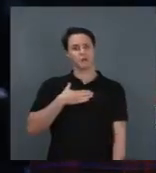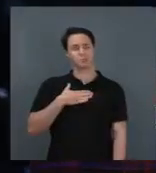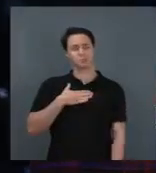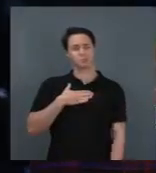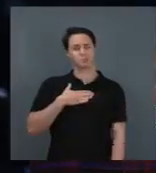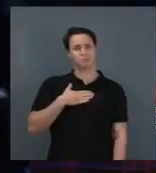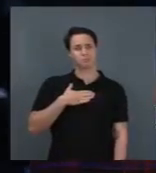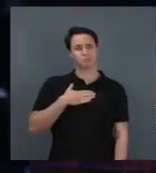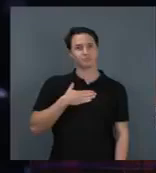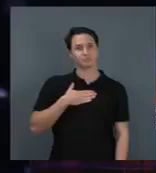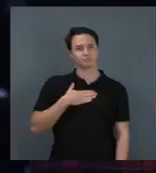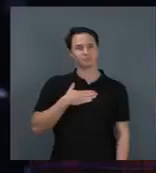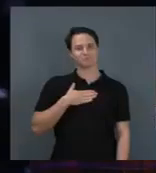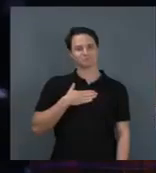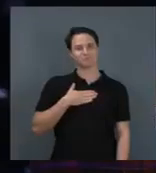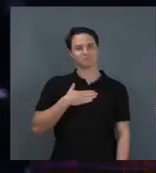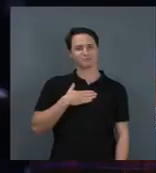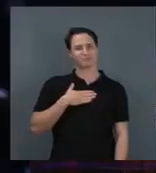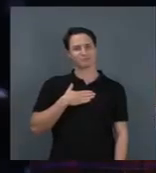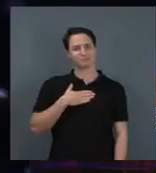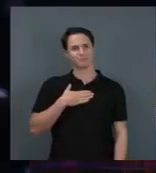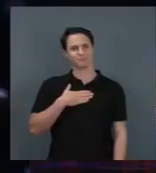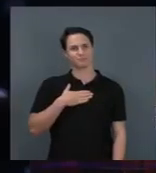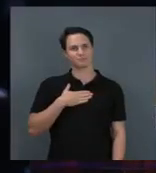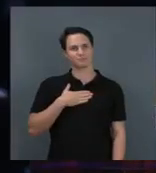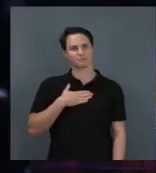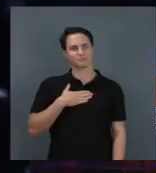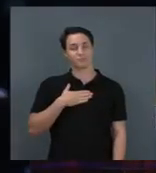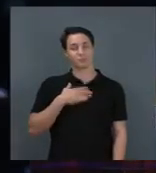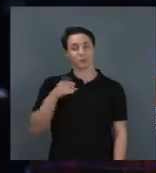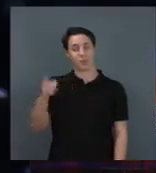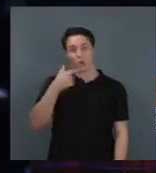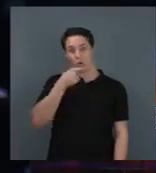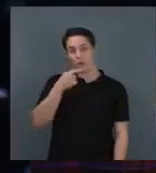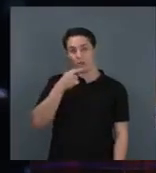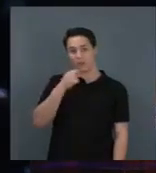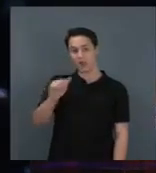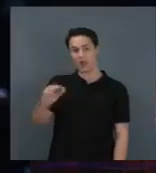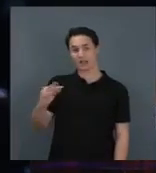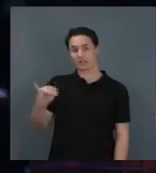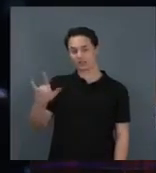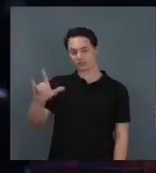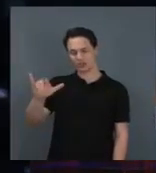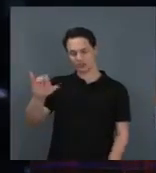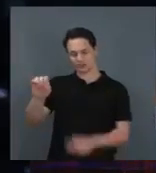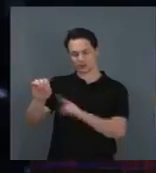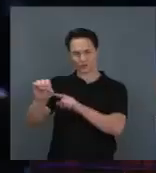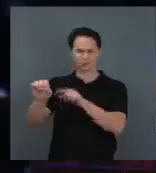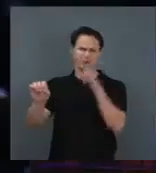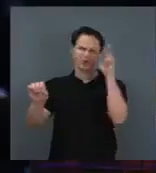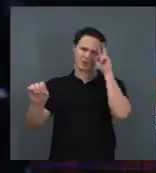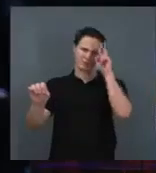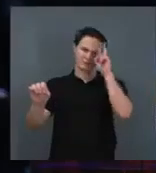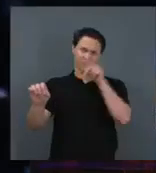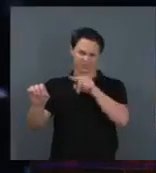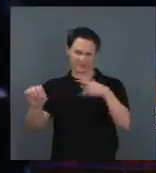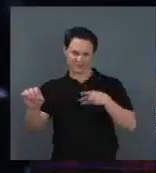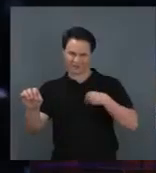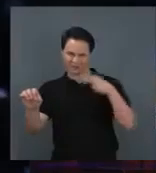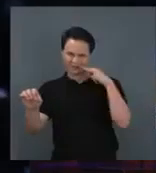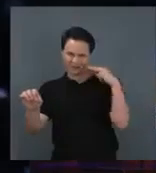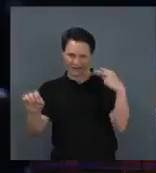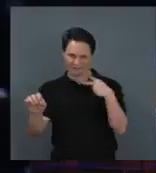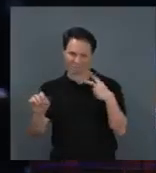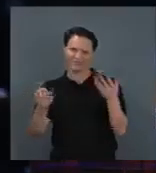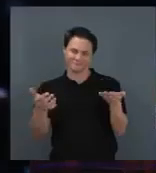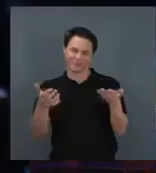Atílio Bovo, eu acho que os pais, os filhos deles estão ouvindo essa hora, saibam que eu nunca esqueci aqueles momentos. Mas,